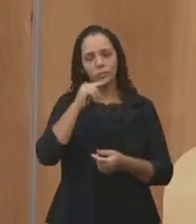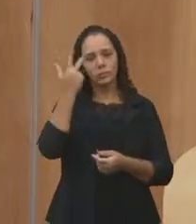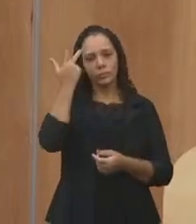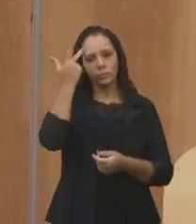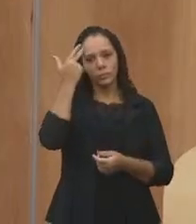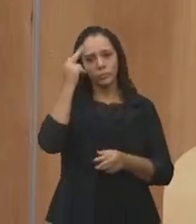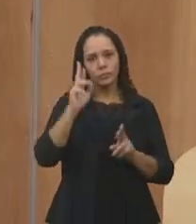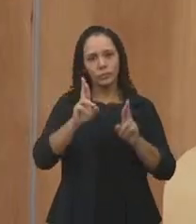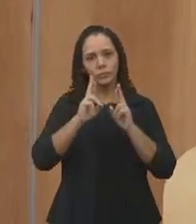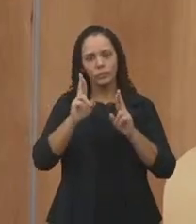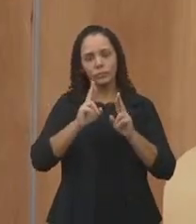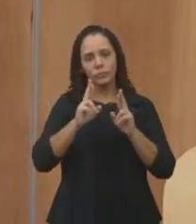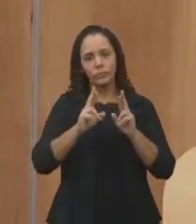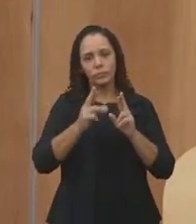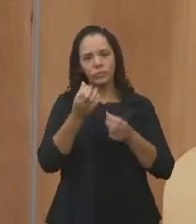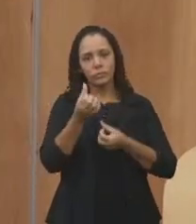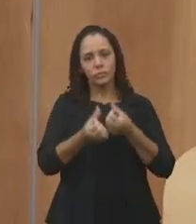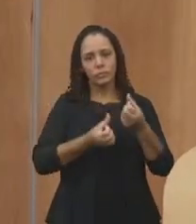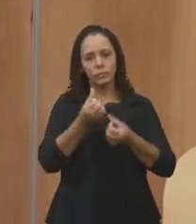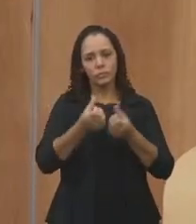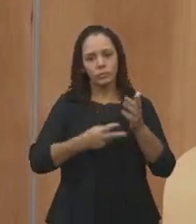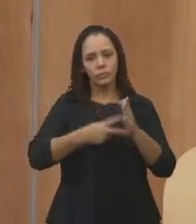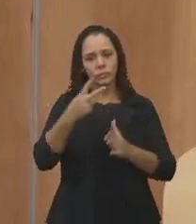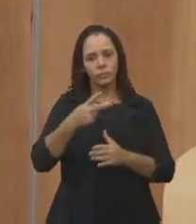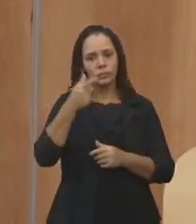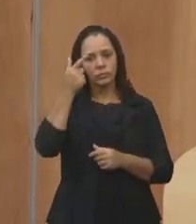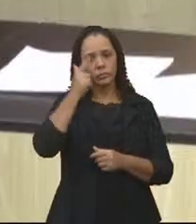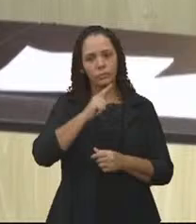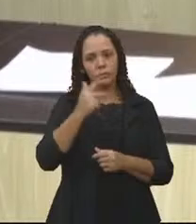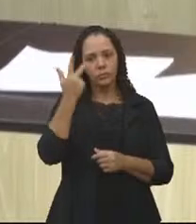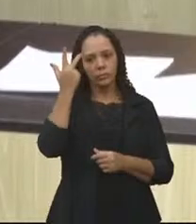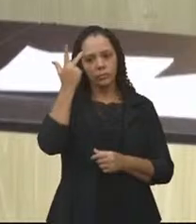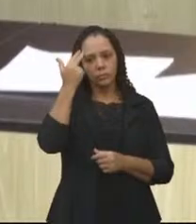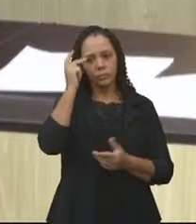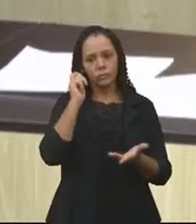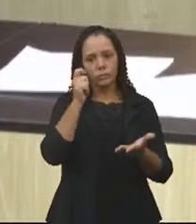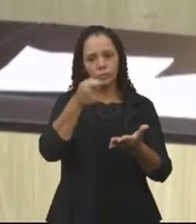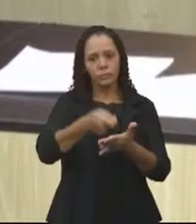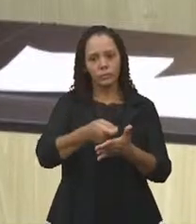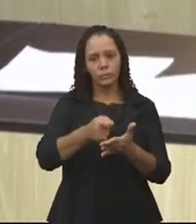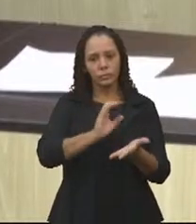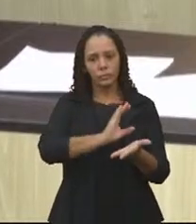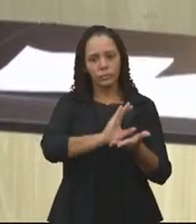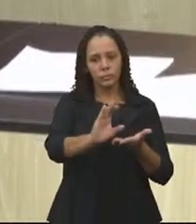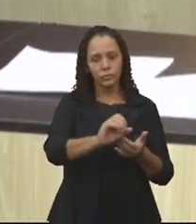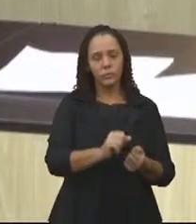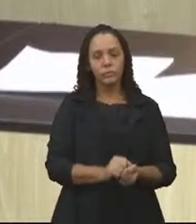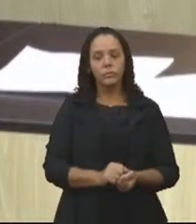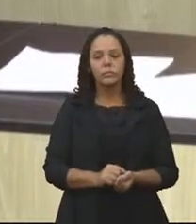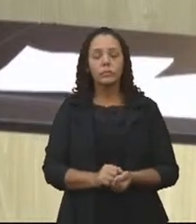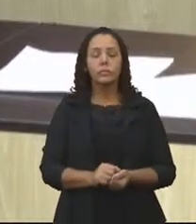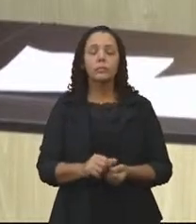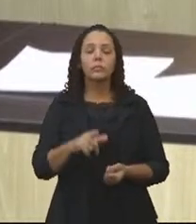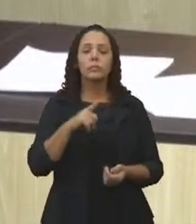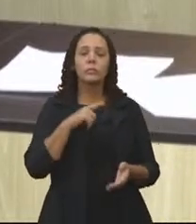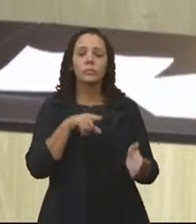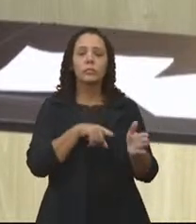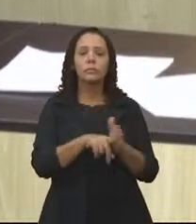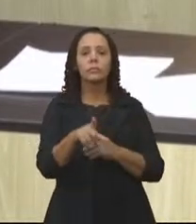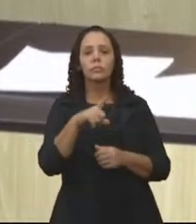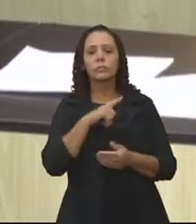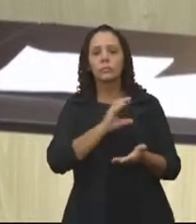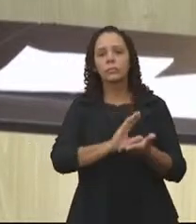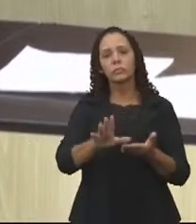espera no segundo semestre conseguir normalizar esses pagamentos. Perfeito, Guilherme. Por última pergunta, se nós temos emendas de